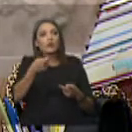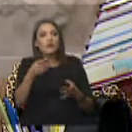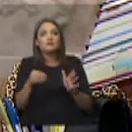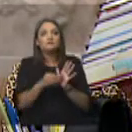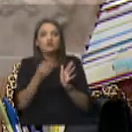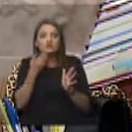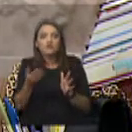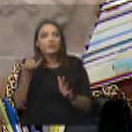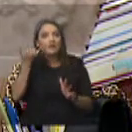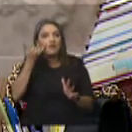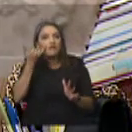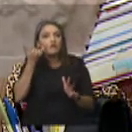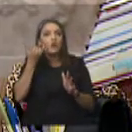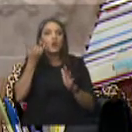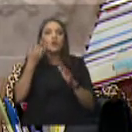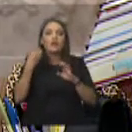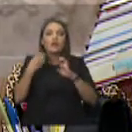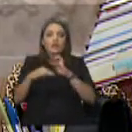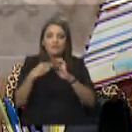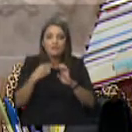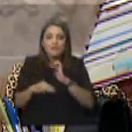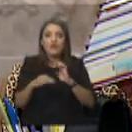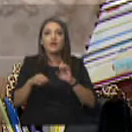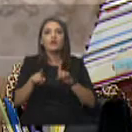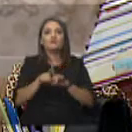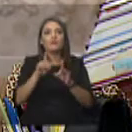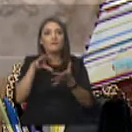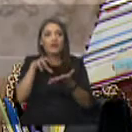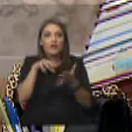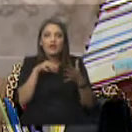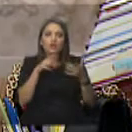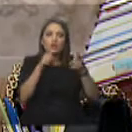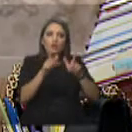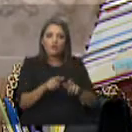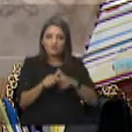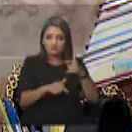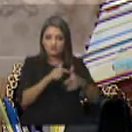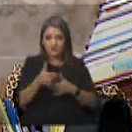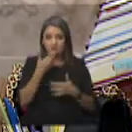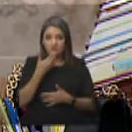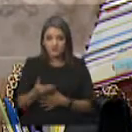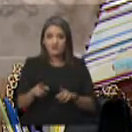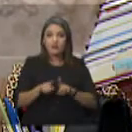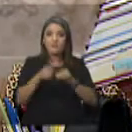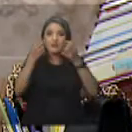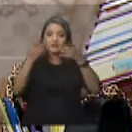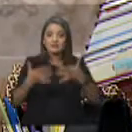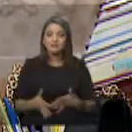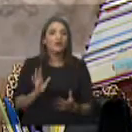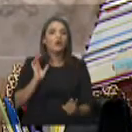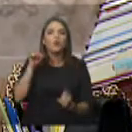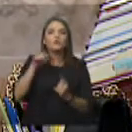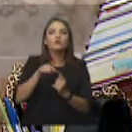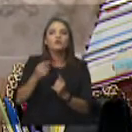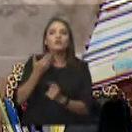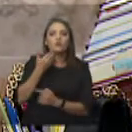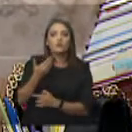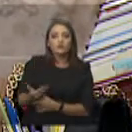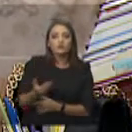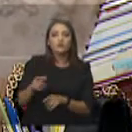endereço eletrônico, institucional do solicitante, descrição clara dos dados objeto da solicitação, incluindo